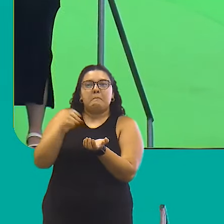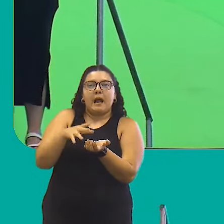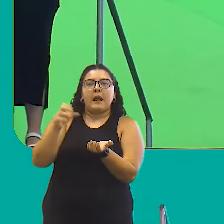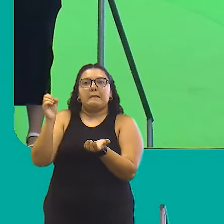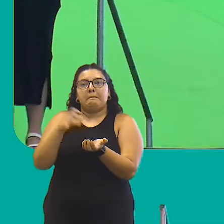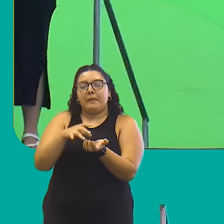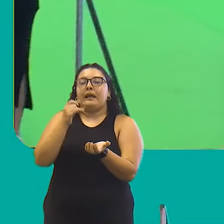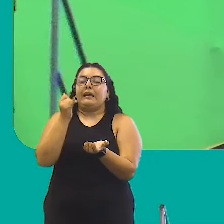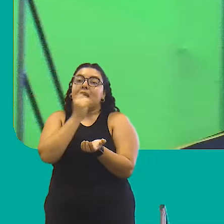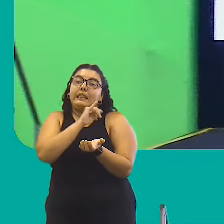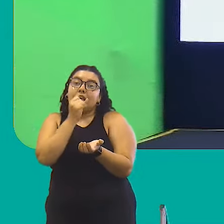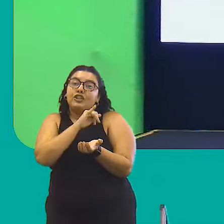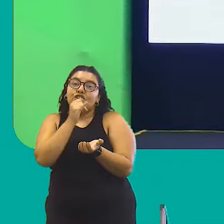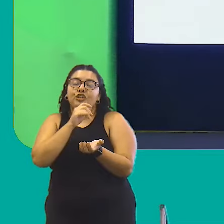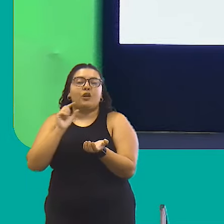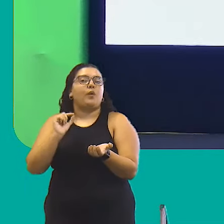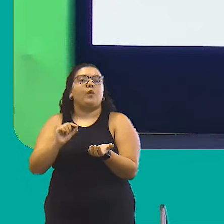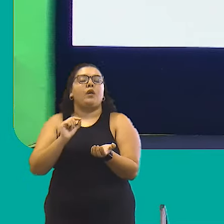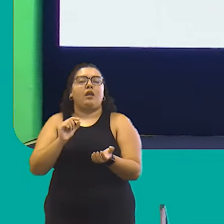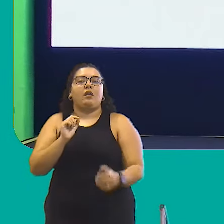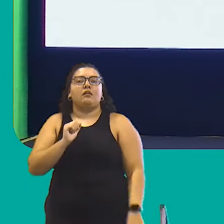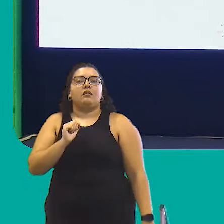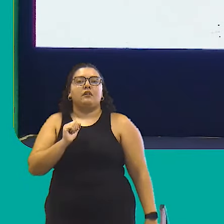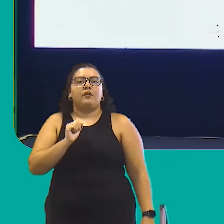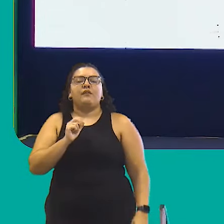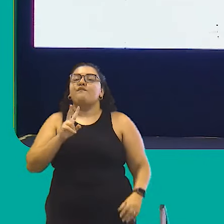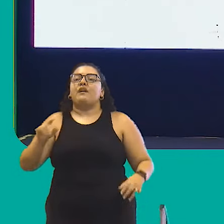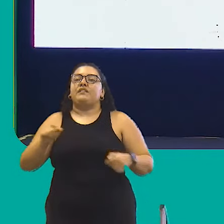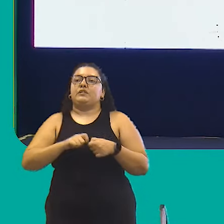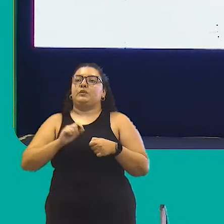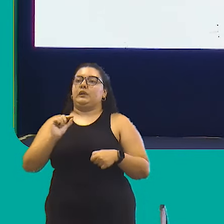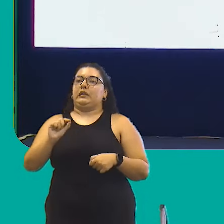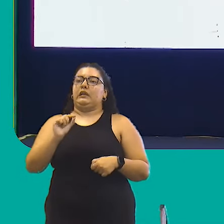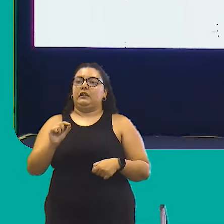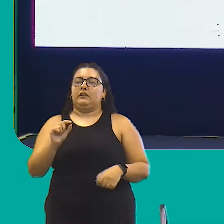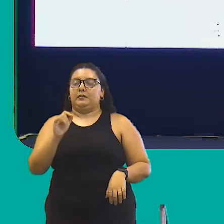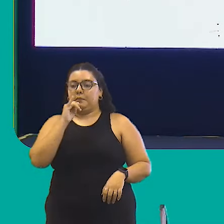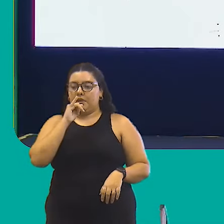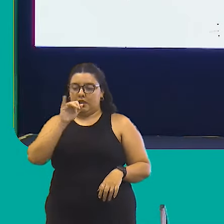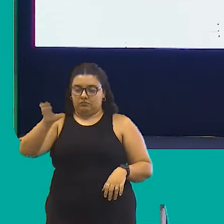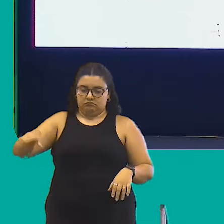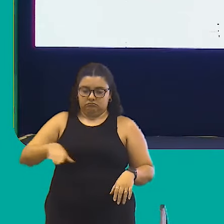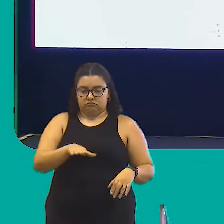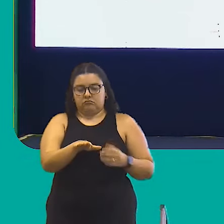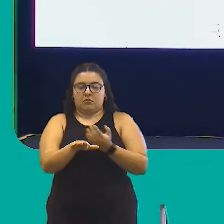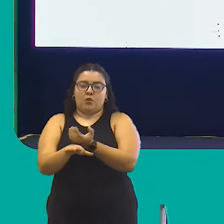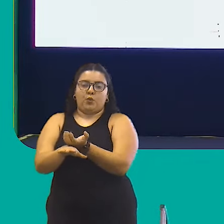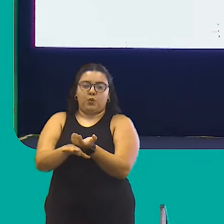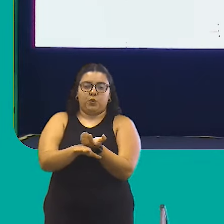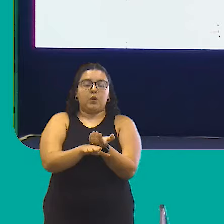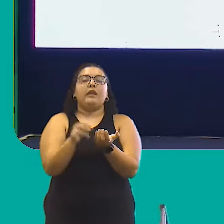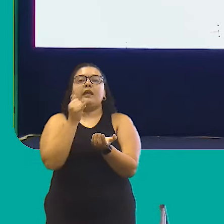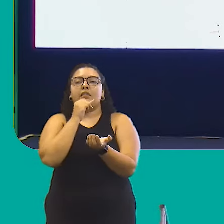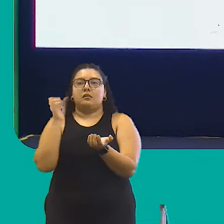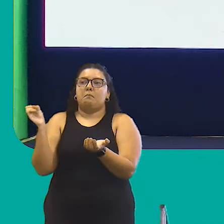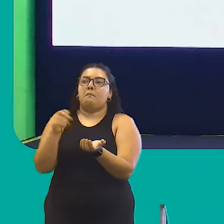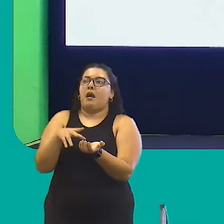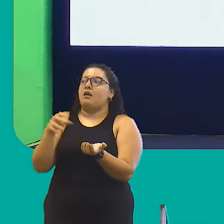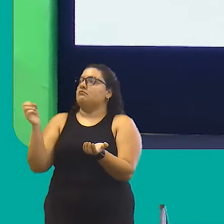elétrico, o que essa carga vai fazer? Ela vai pegar a energia elétrica do gerador e vai colocar na